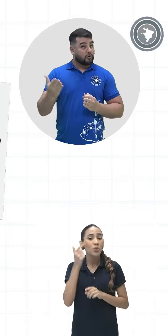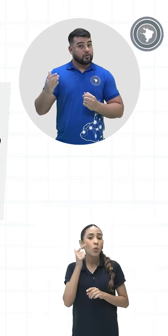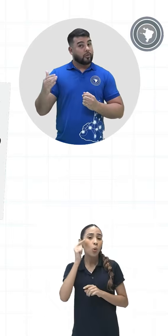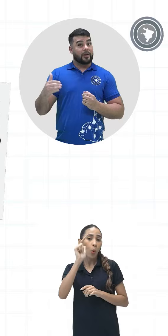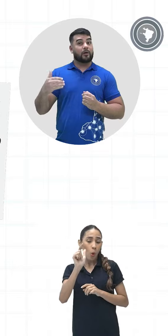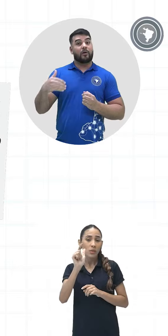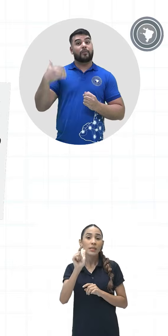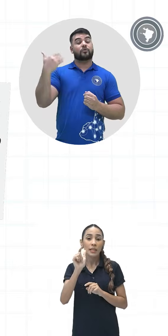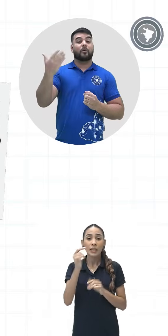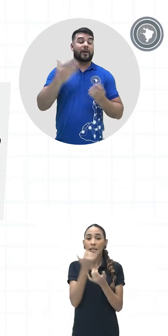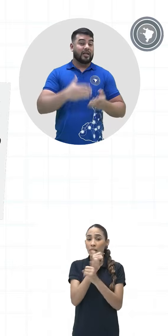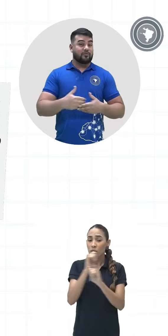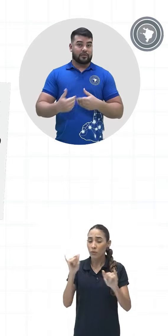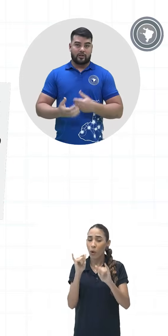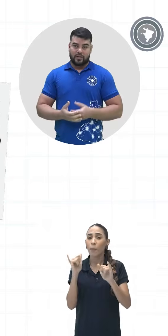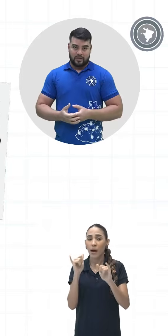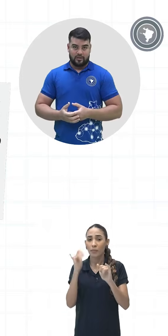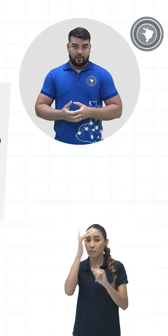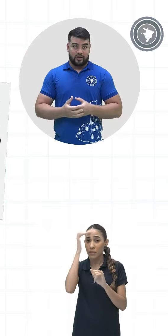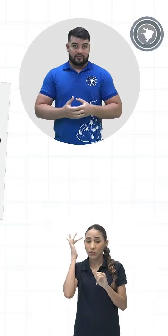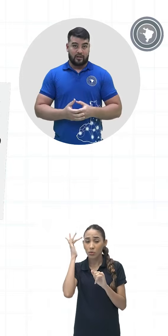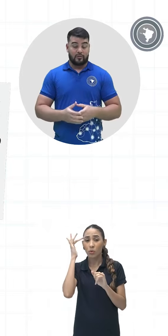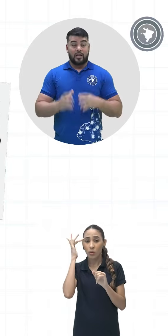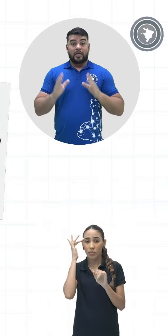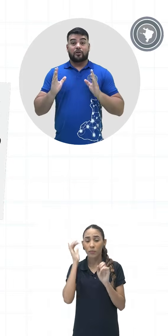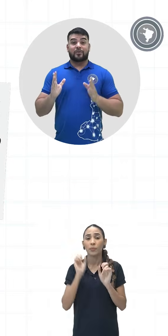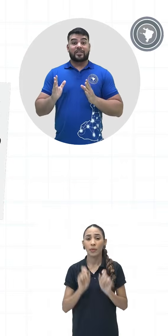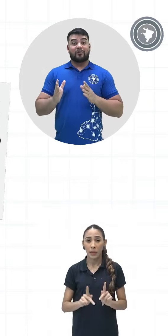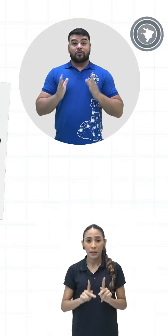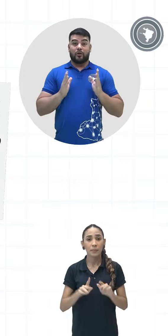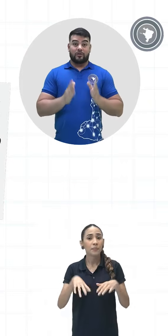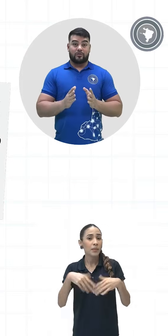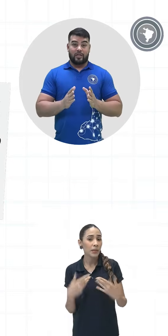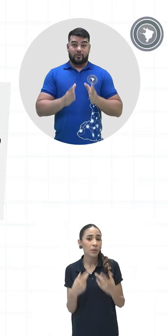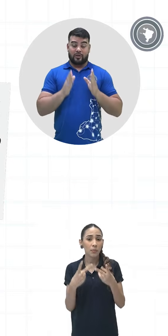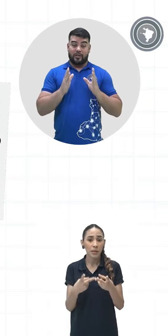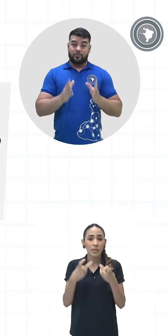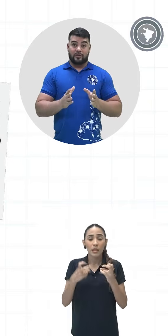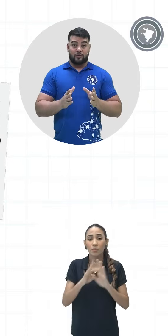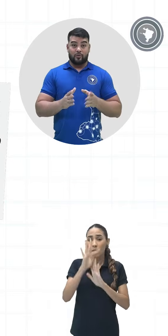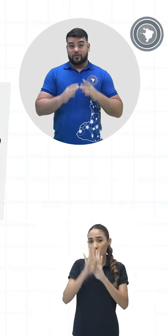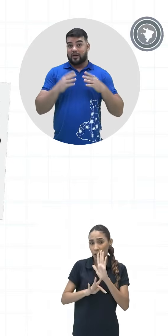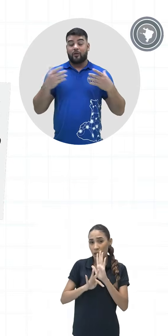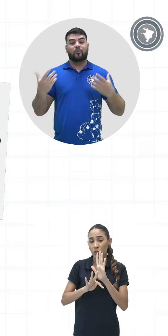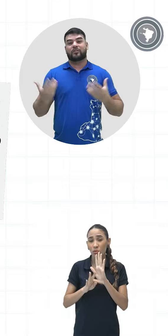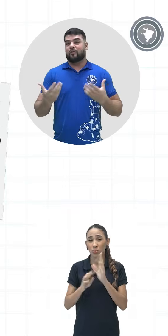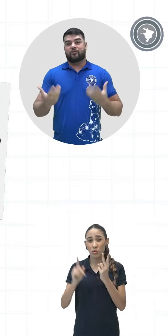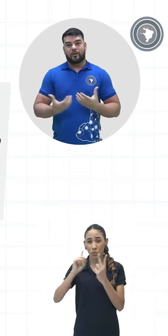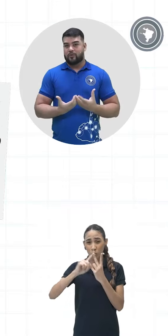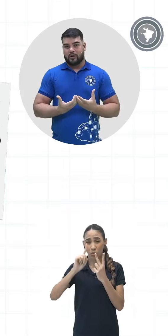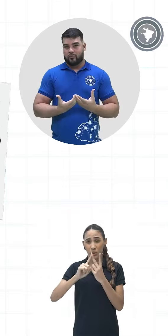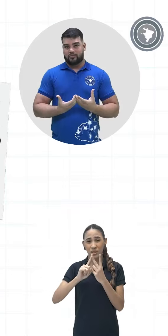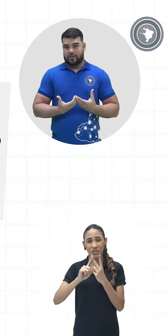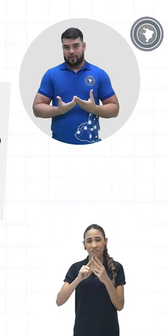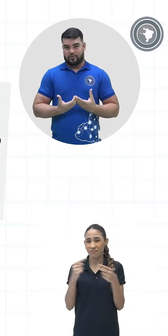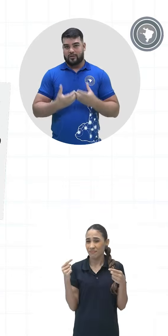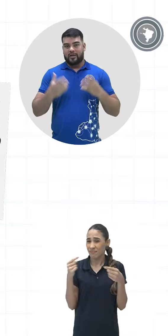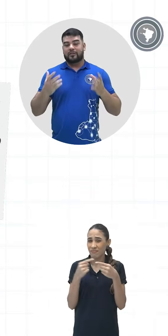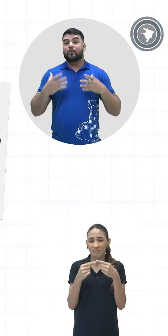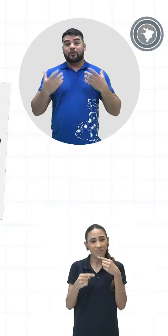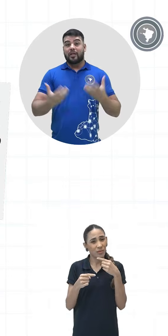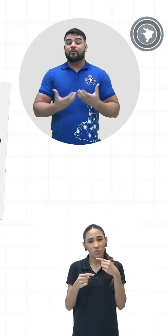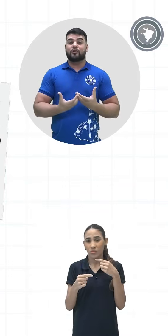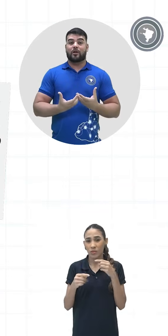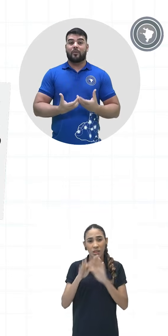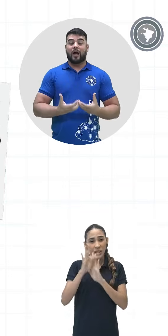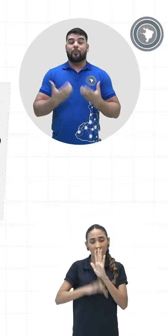o interlocutor, para com a pessoa para quem você está escrevendo. Então, observe que o nosso texto aqui, o segundo, não se configura como um texto.